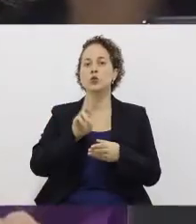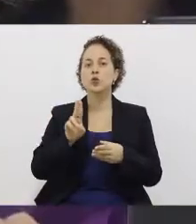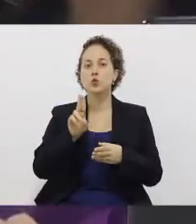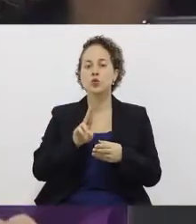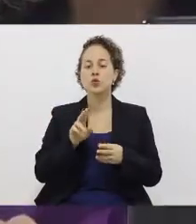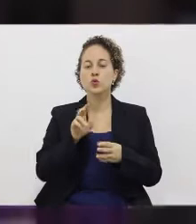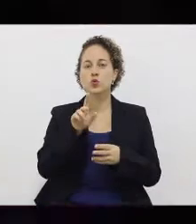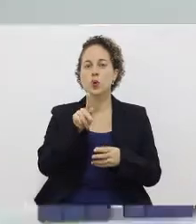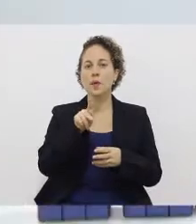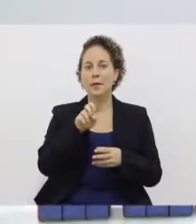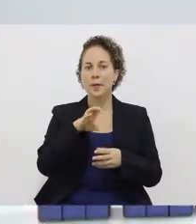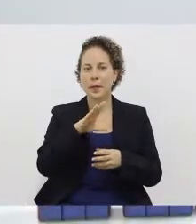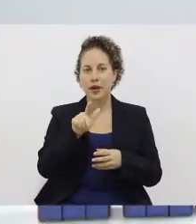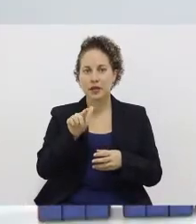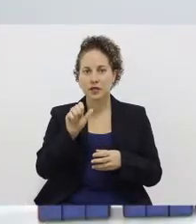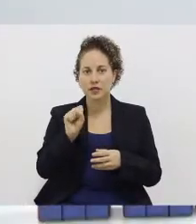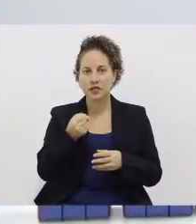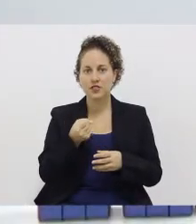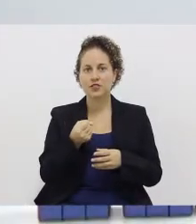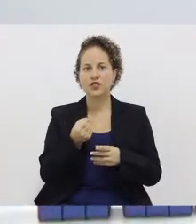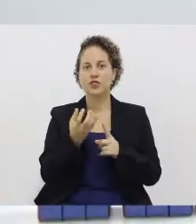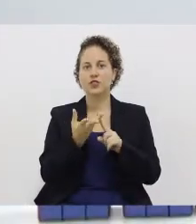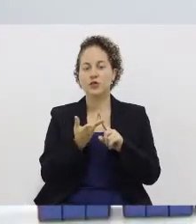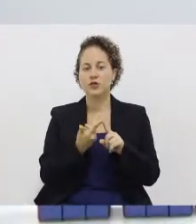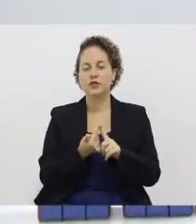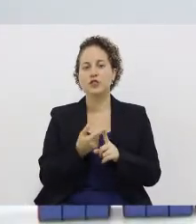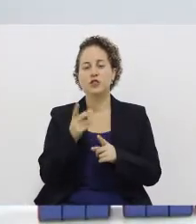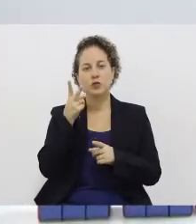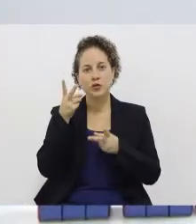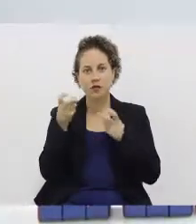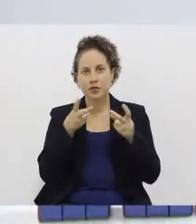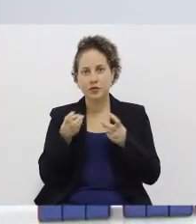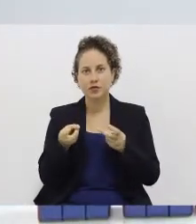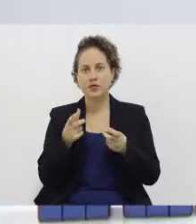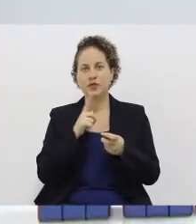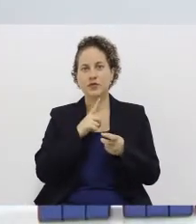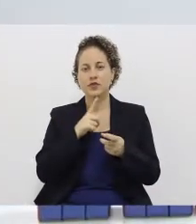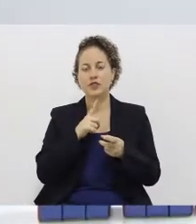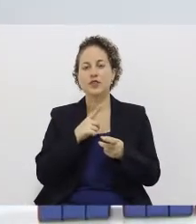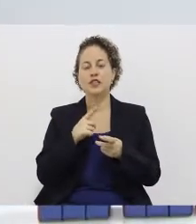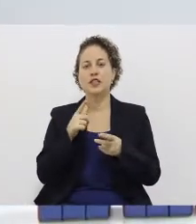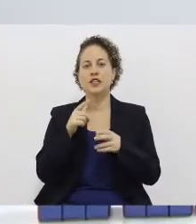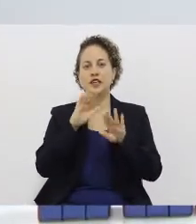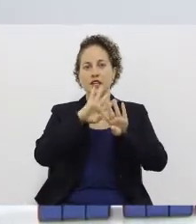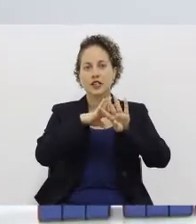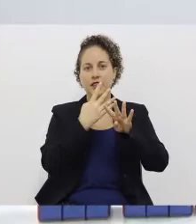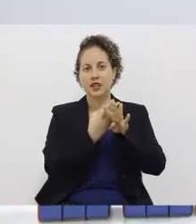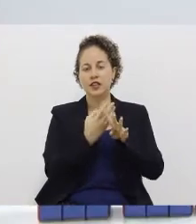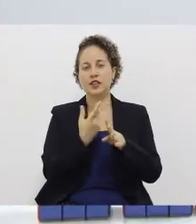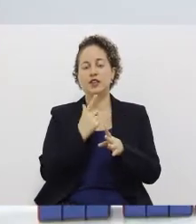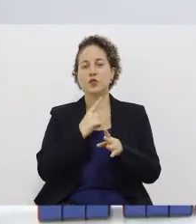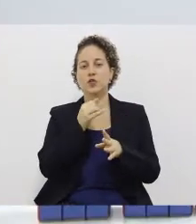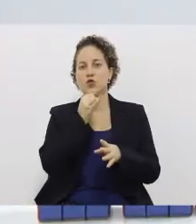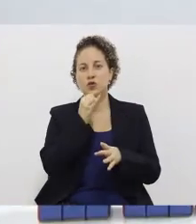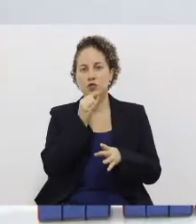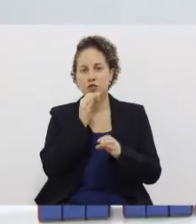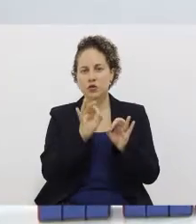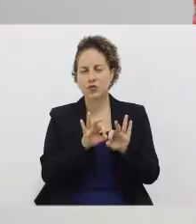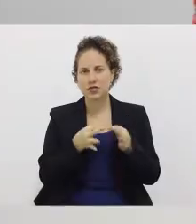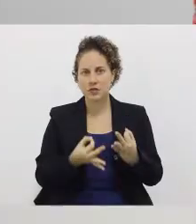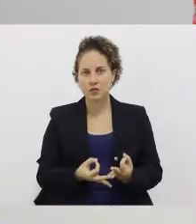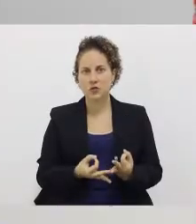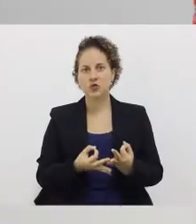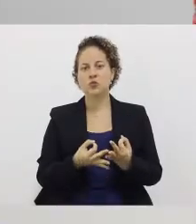como funciona o Kanban. Vamos agora ver tudo isso que a gente viu do funcionamento do Kanban no slide, aqui com um exemplo bem